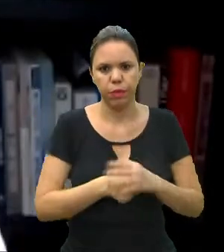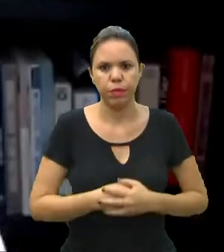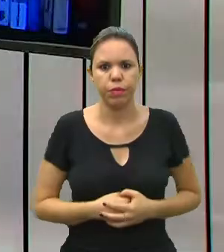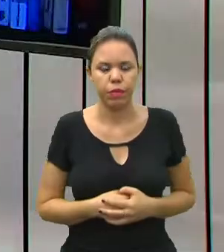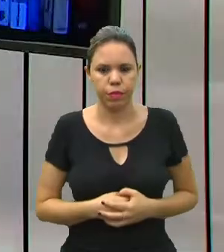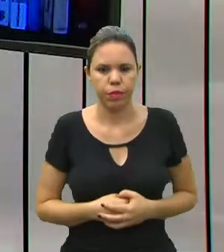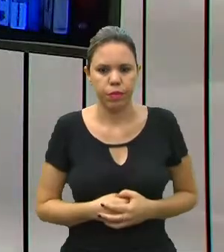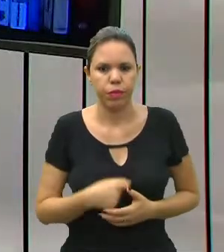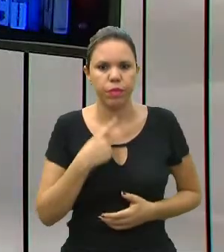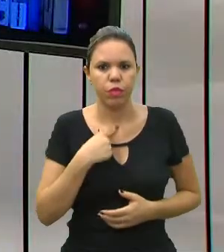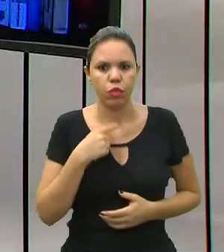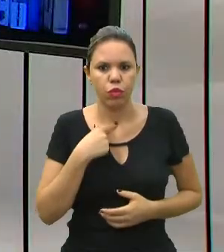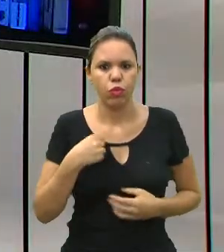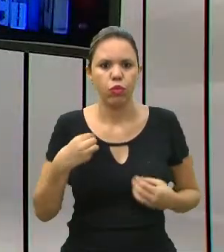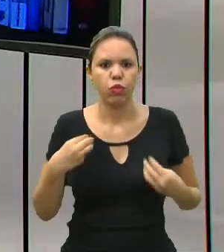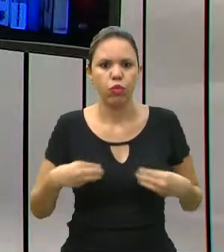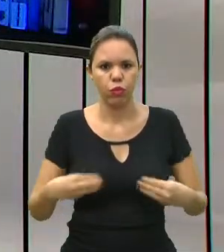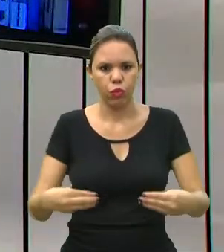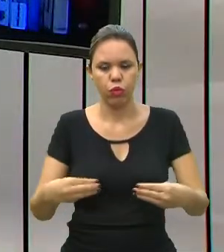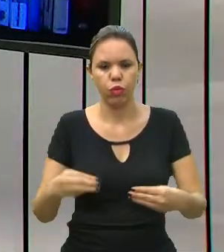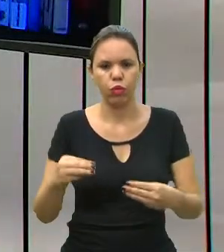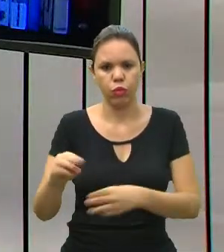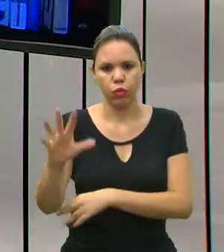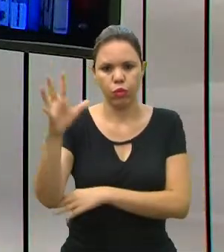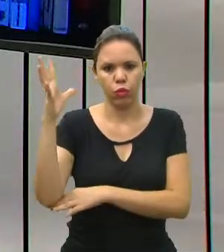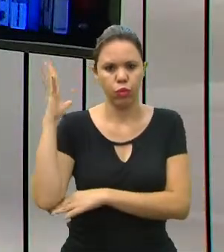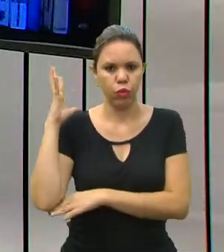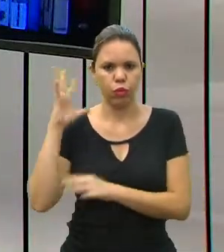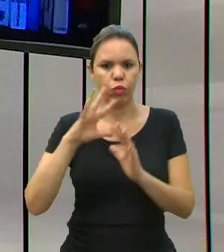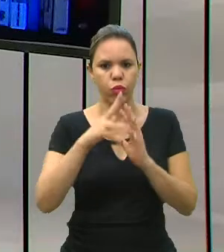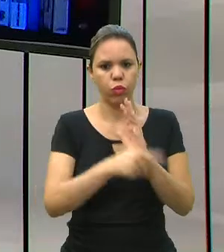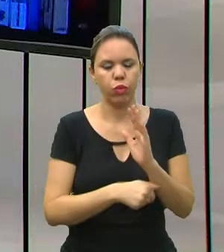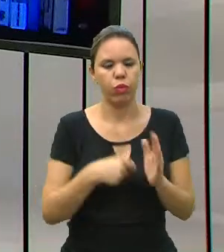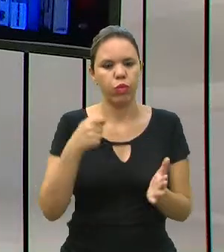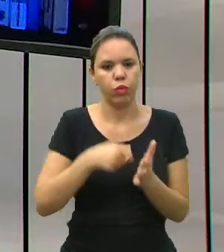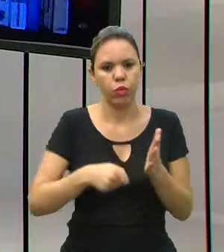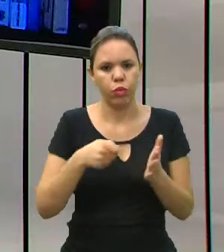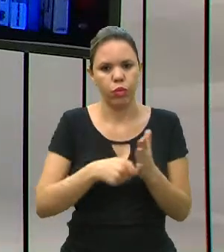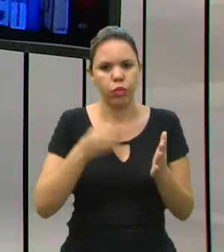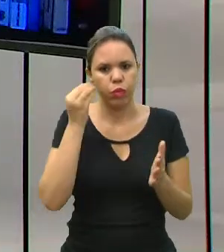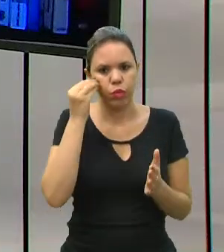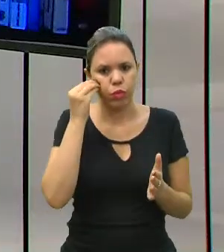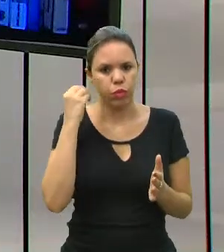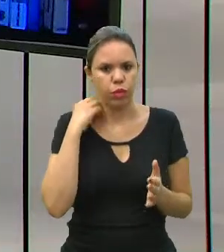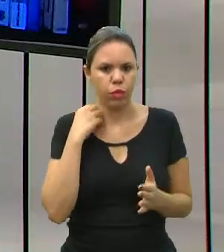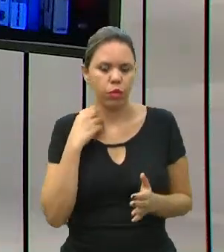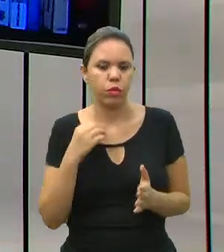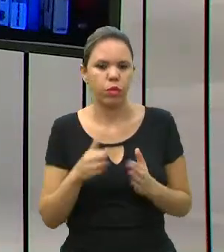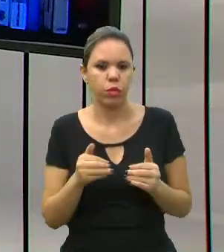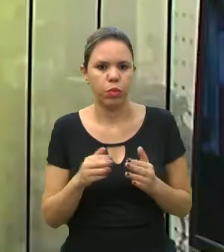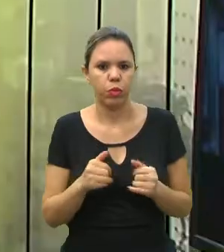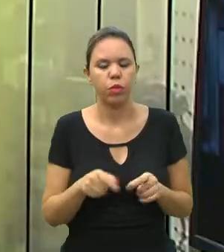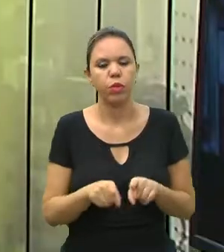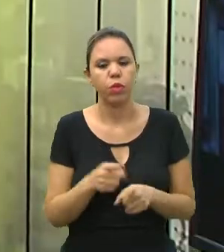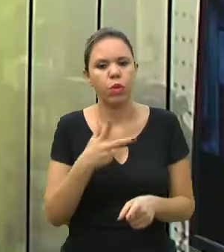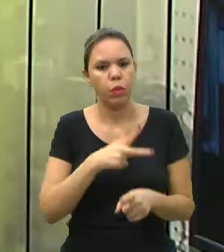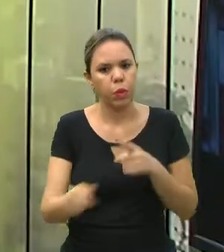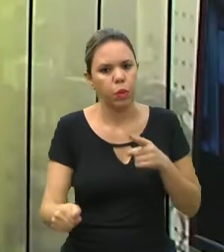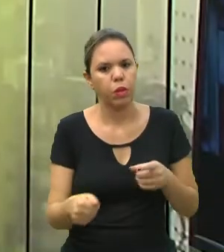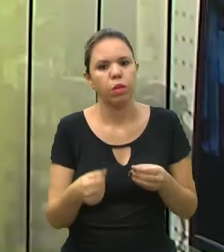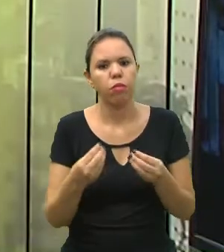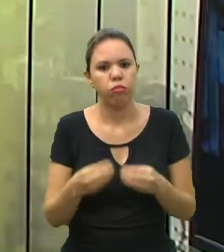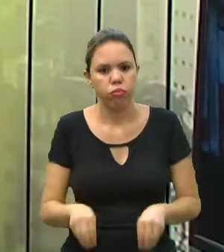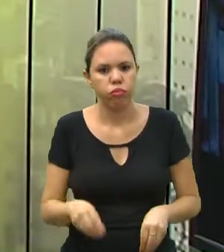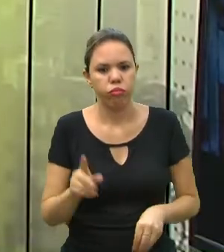ambiental. Esse é o desejo do Ministério do Meio Ambiente, que está tentando recorrer, né? O governo brasileiro está aí tentando correr atrás do prejuízo e, quem